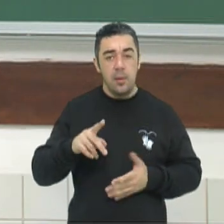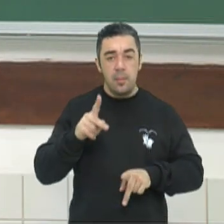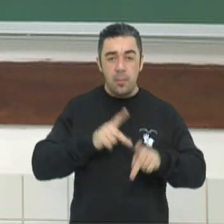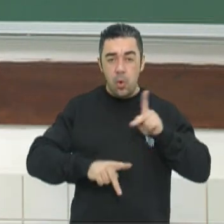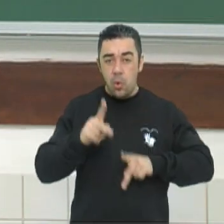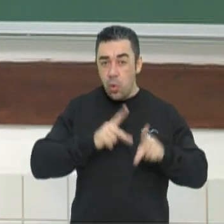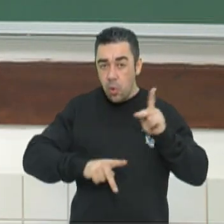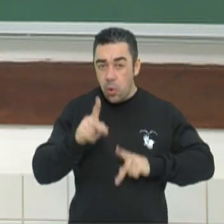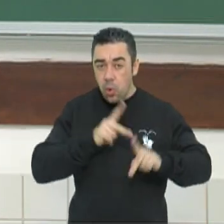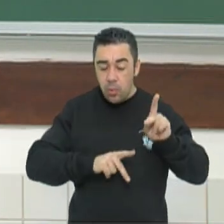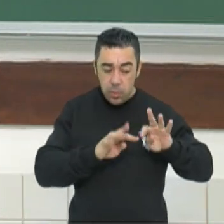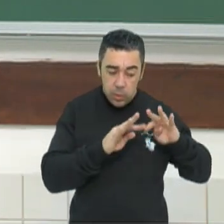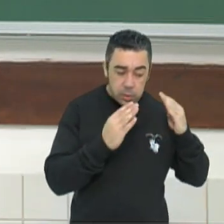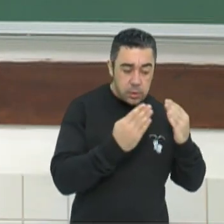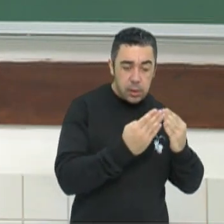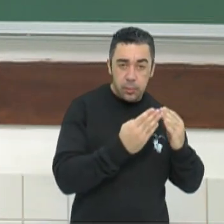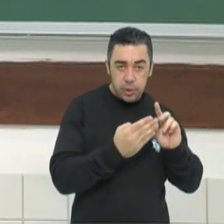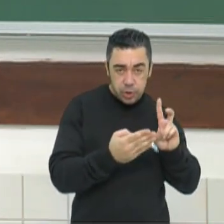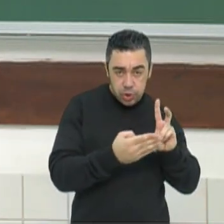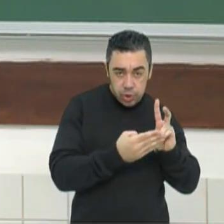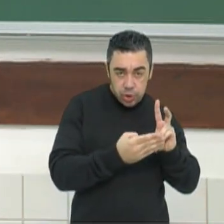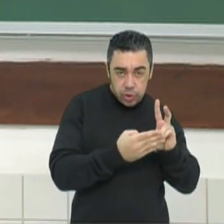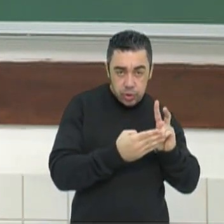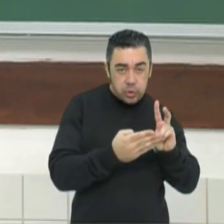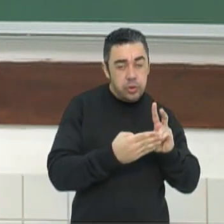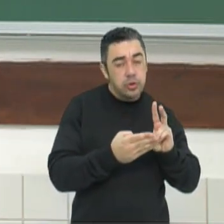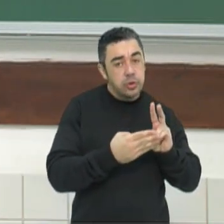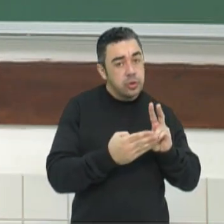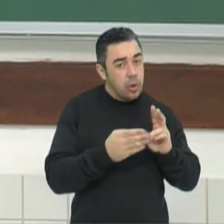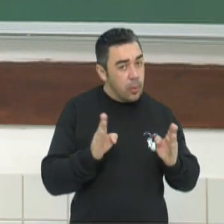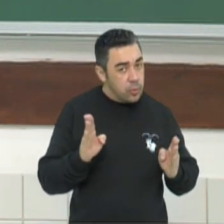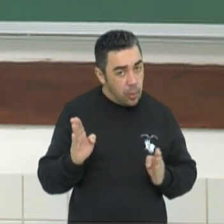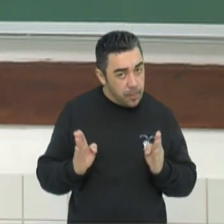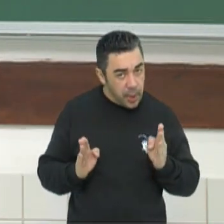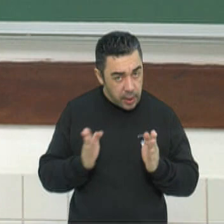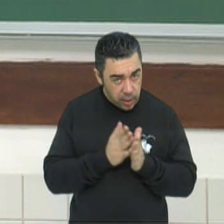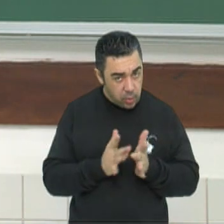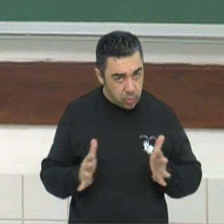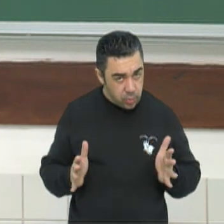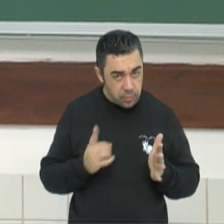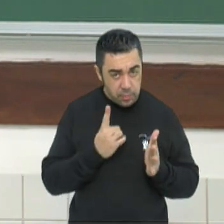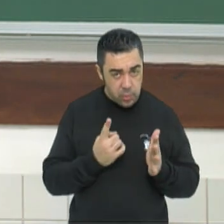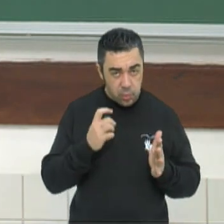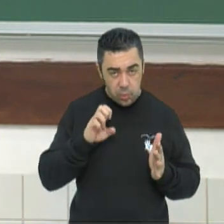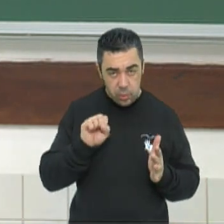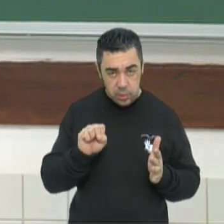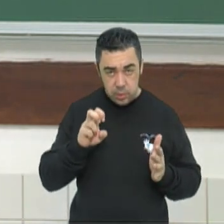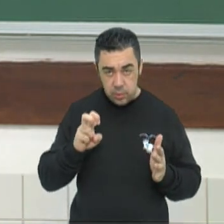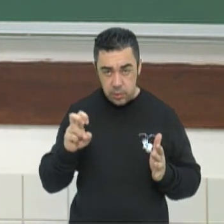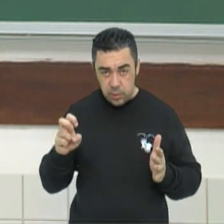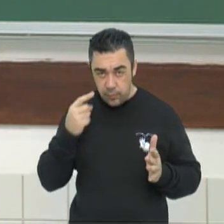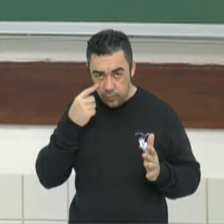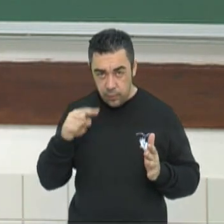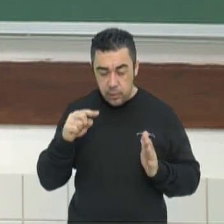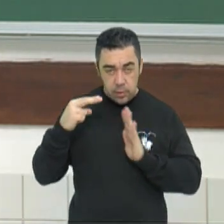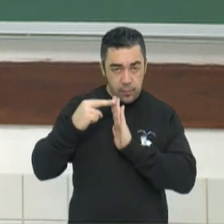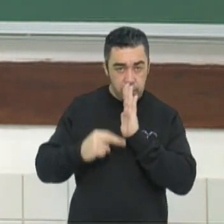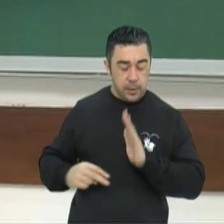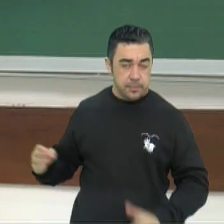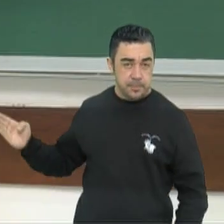indígenas, naquele período, naquela época do Brasil Imperial. Vamos lá? Vamos ler